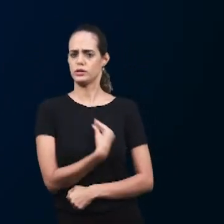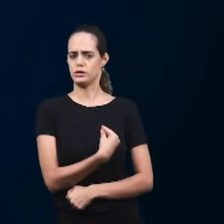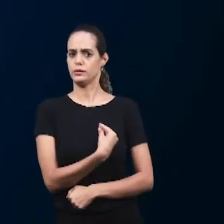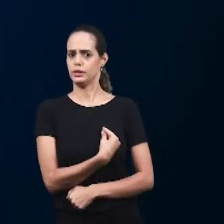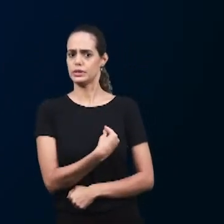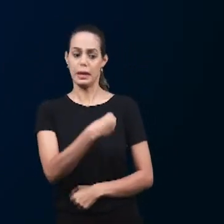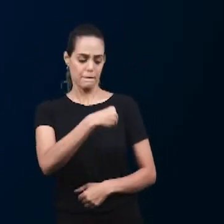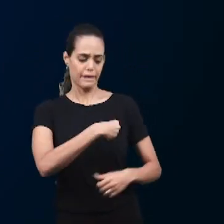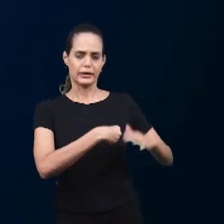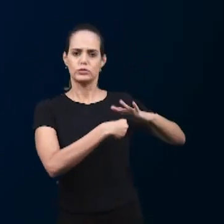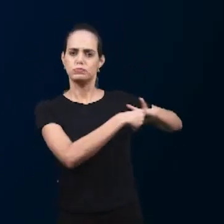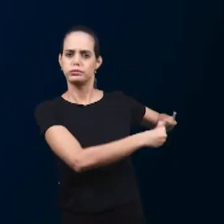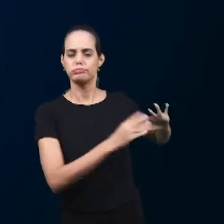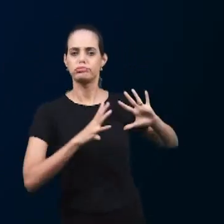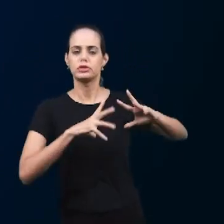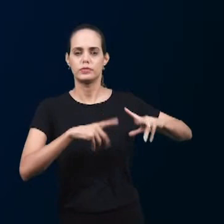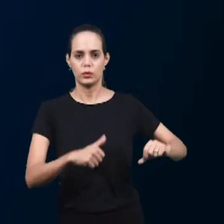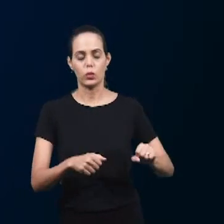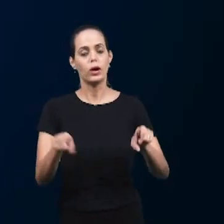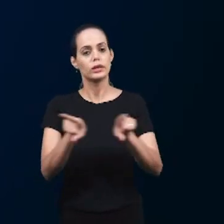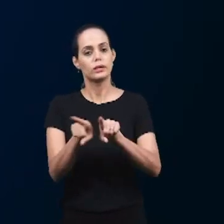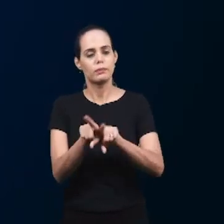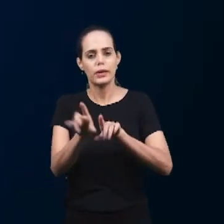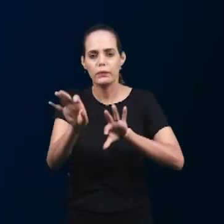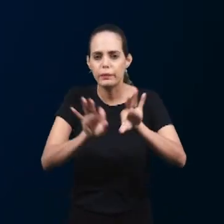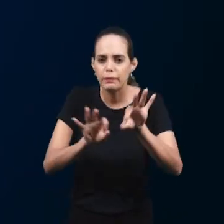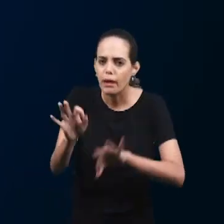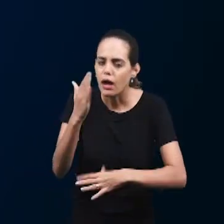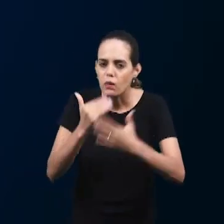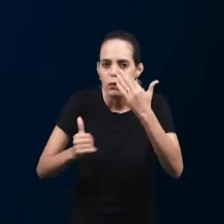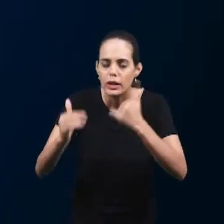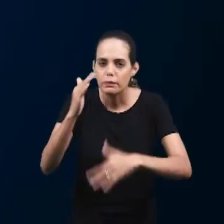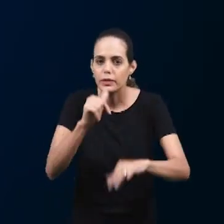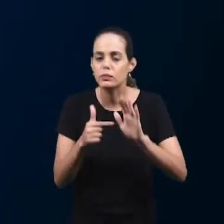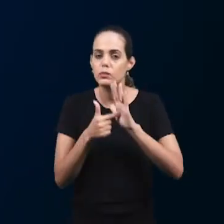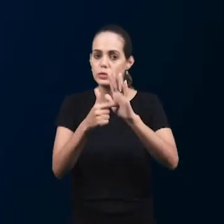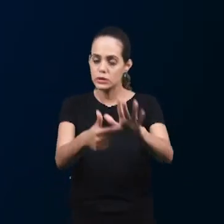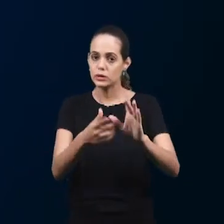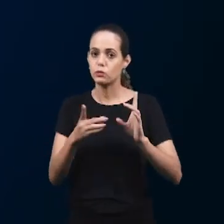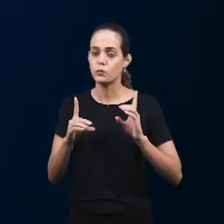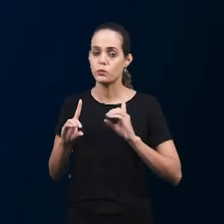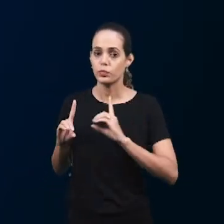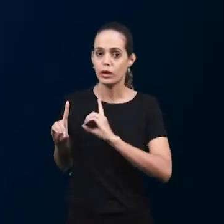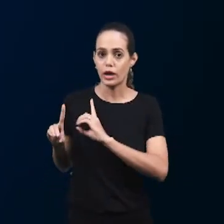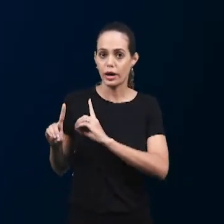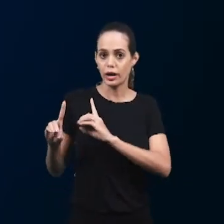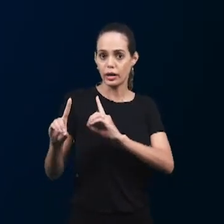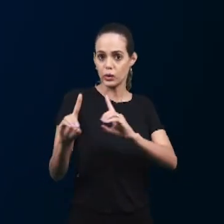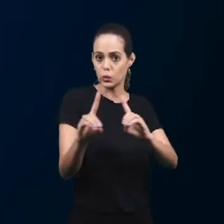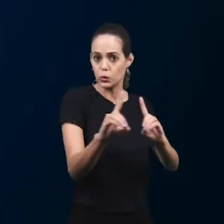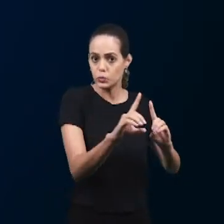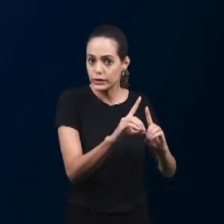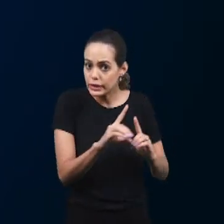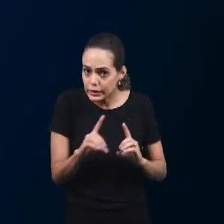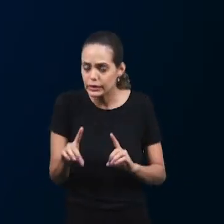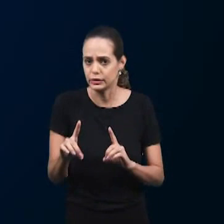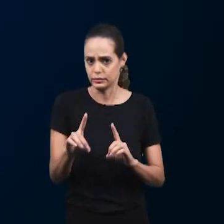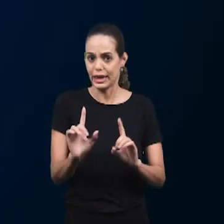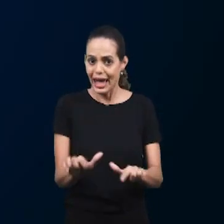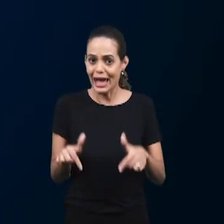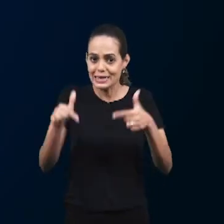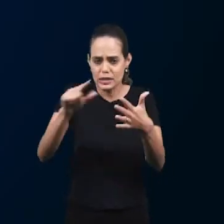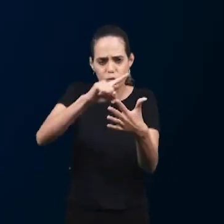pecado, o preparo do alimento, demonstrando ali que a doutrina deveria ser